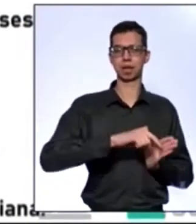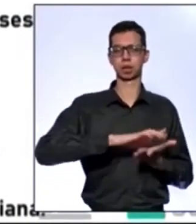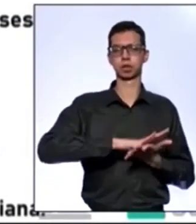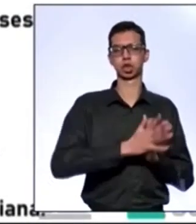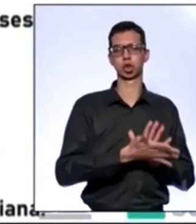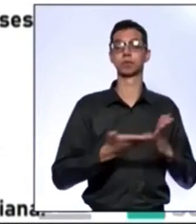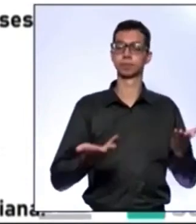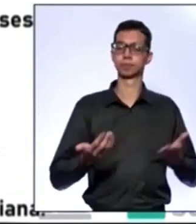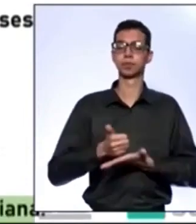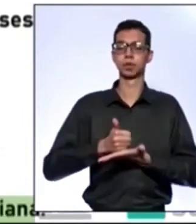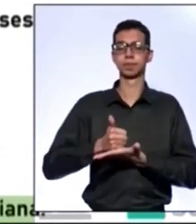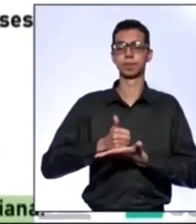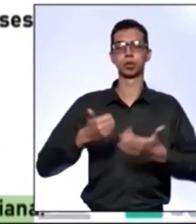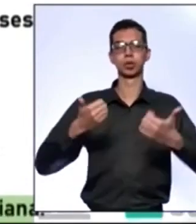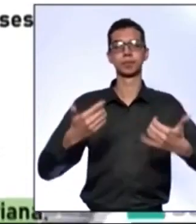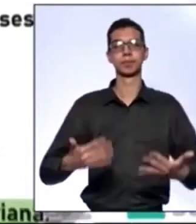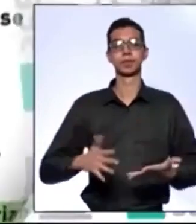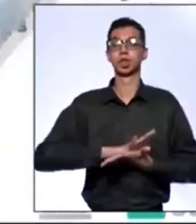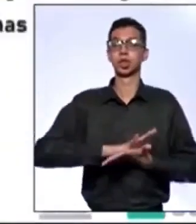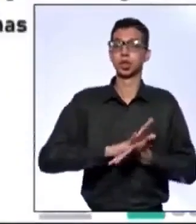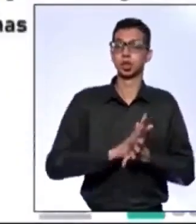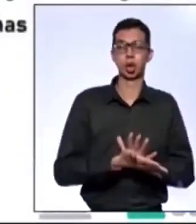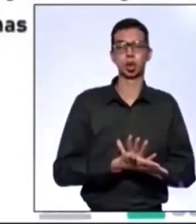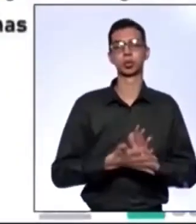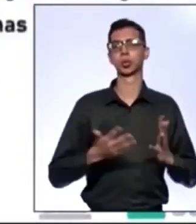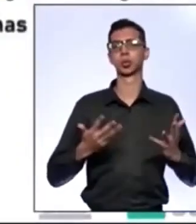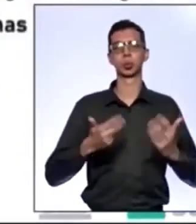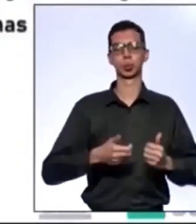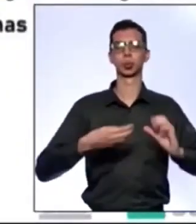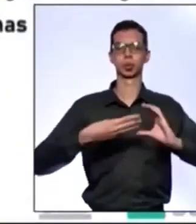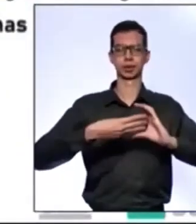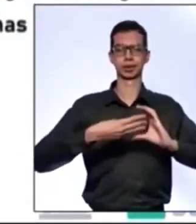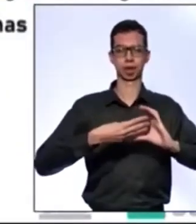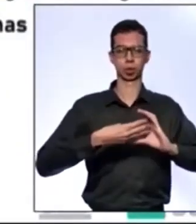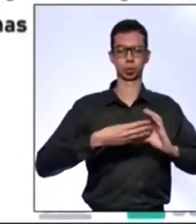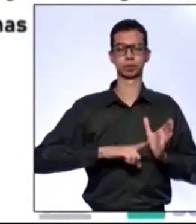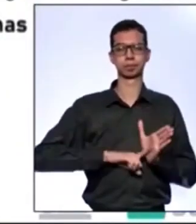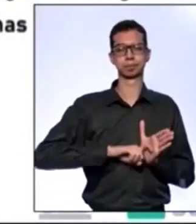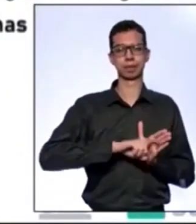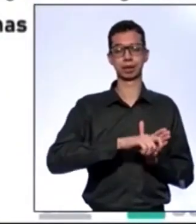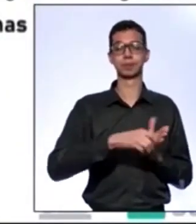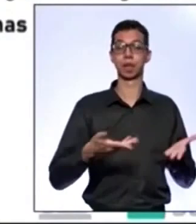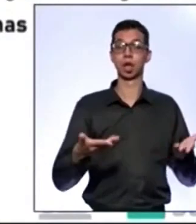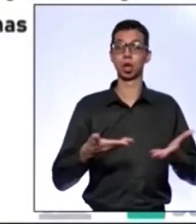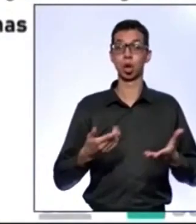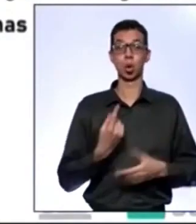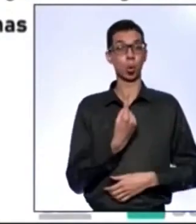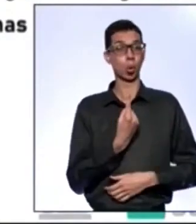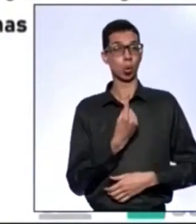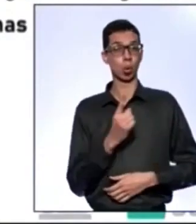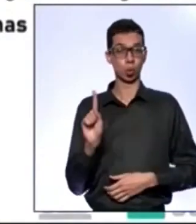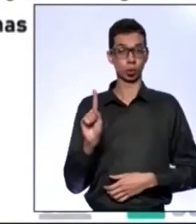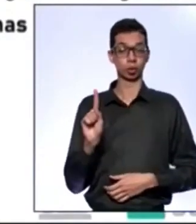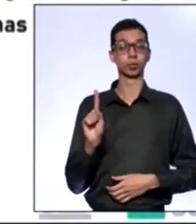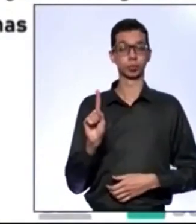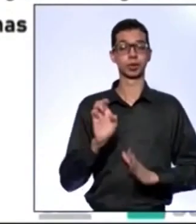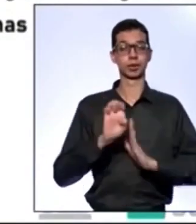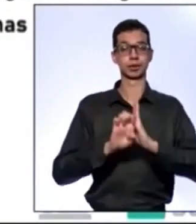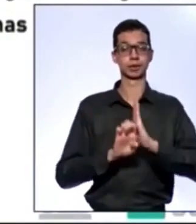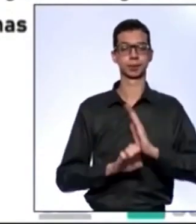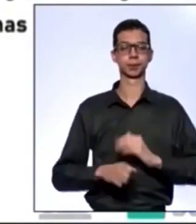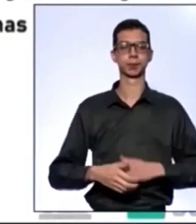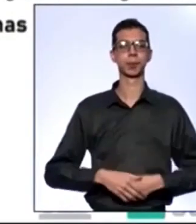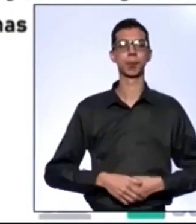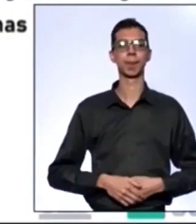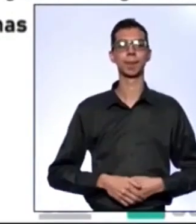destrói as paredes celulares. Vamos para o último exercício, então. Ó. A formação de coágulos